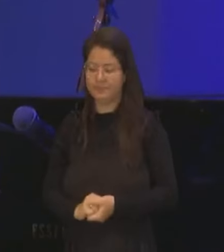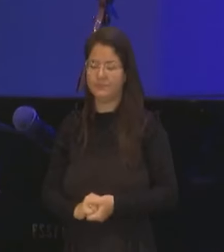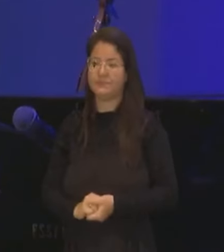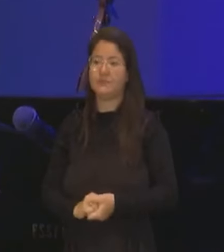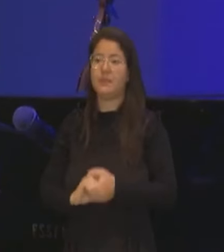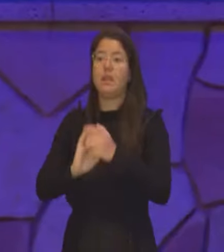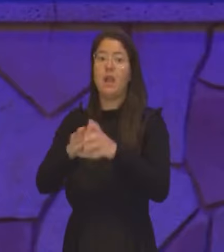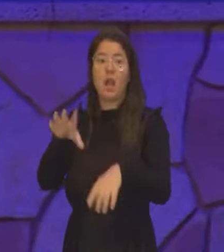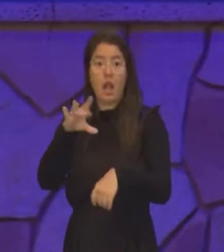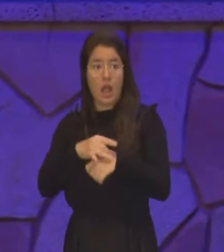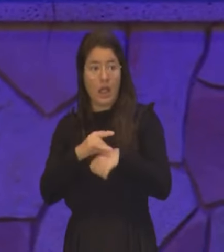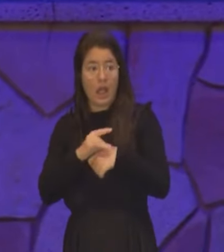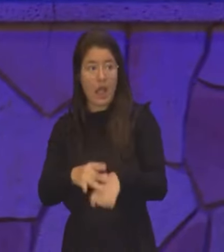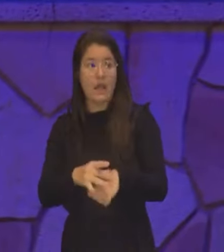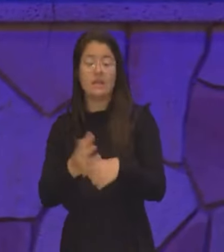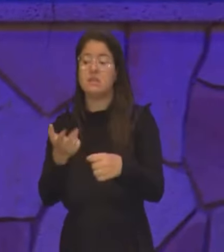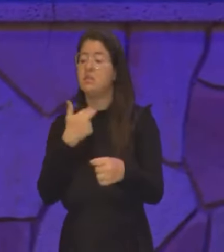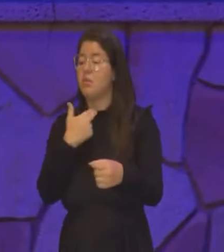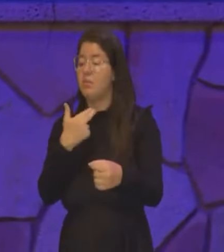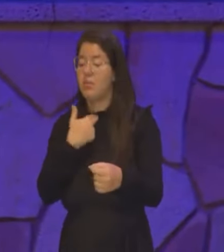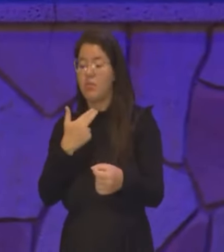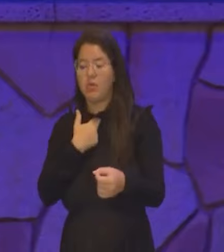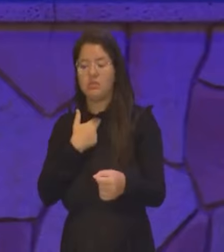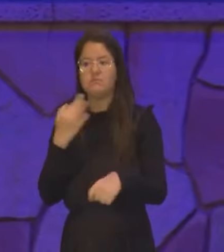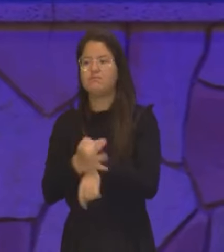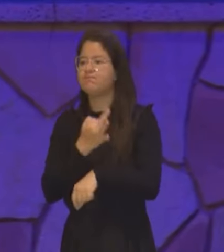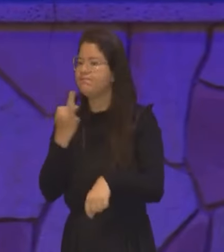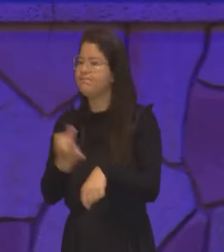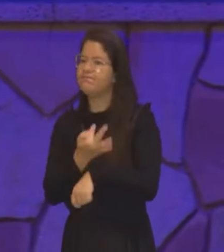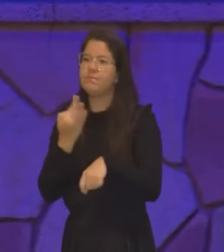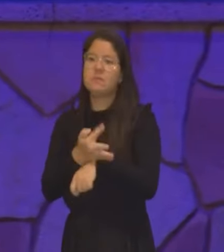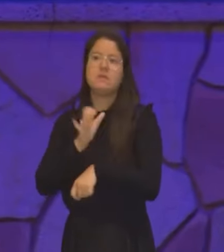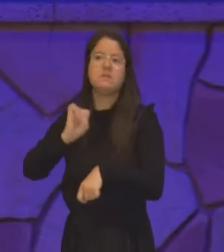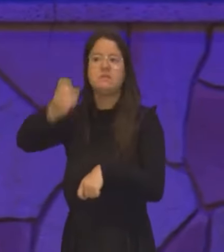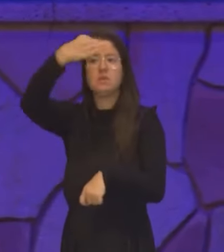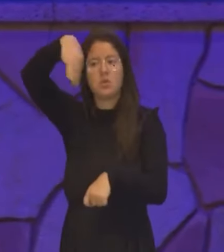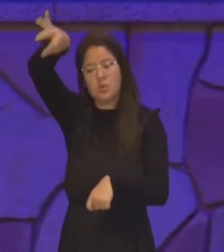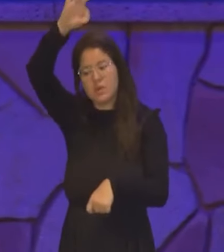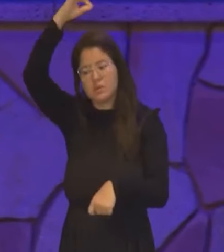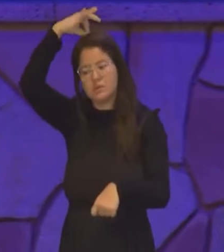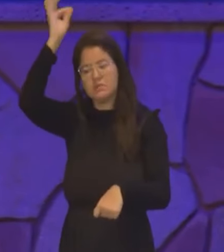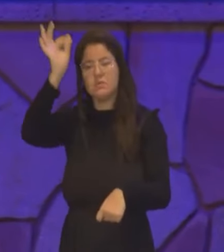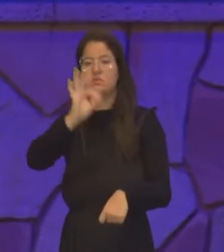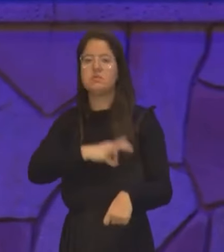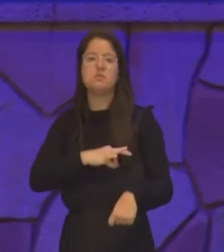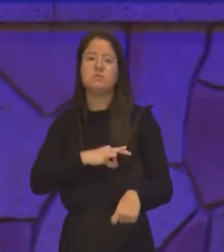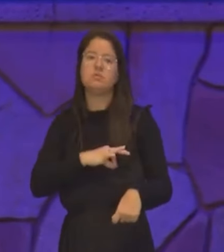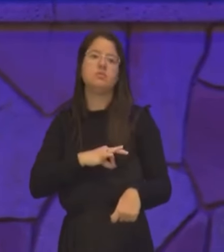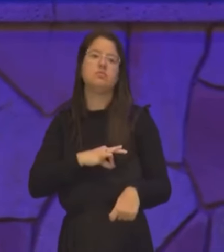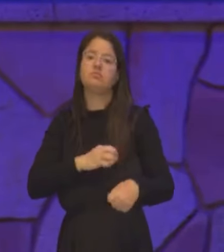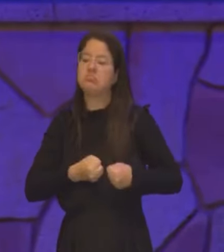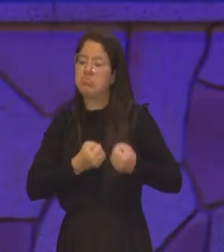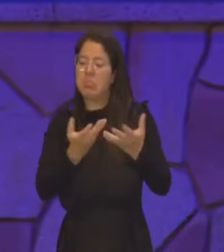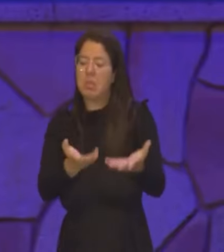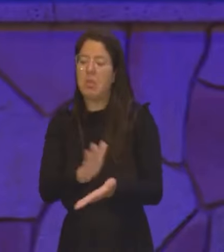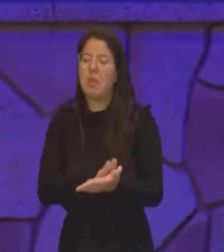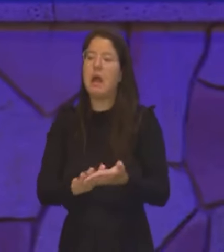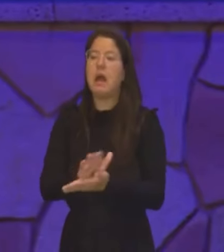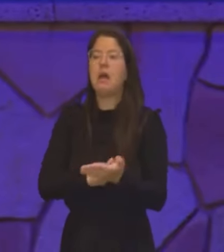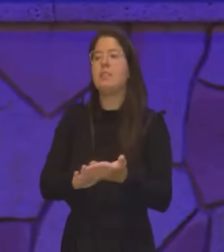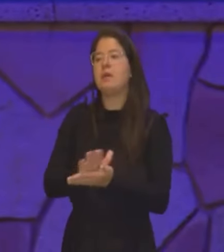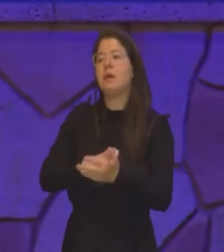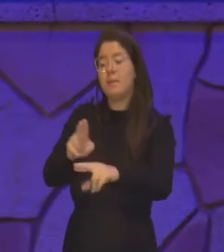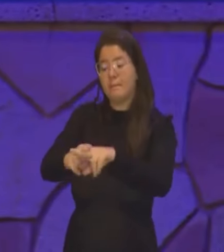A carne não pode sustentar aquilo que o Espírito Santo não gerou. É por isso